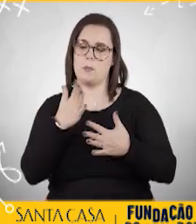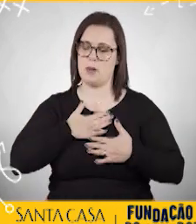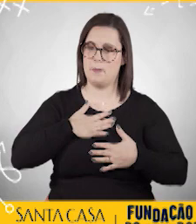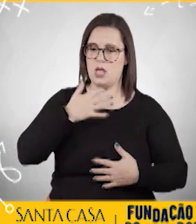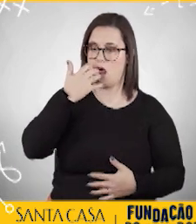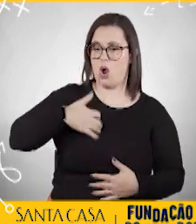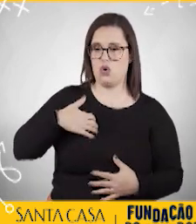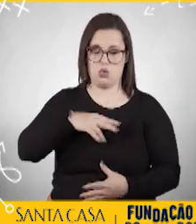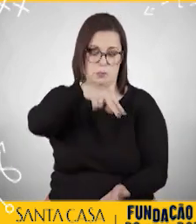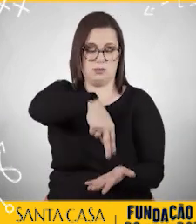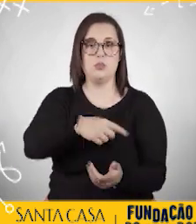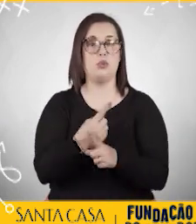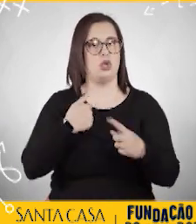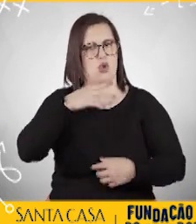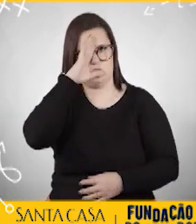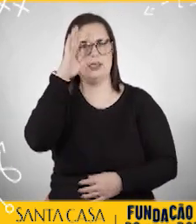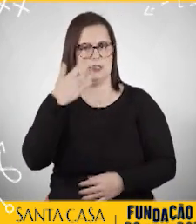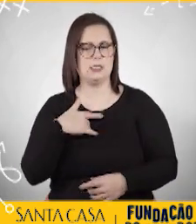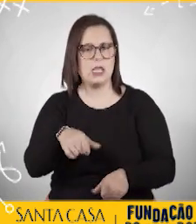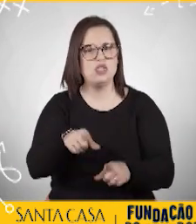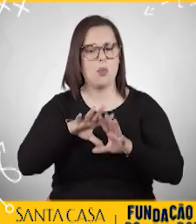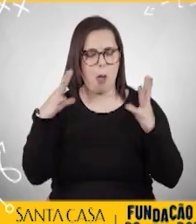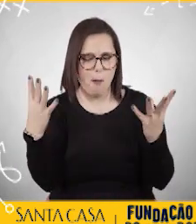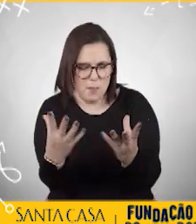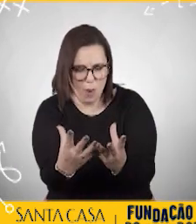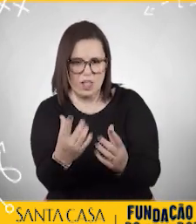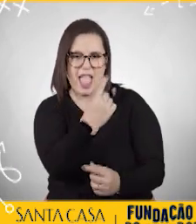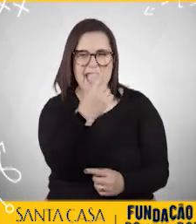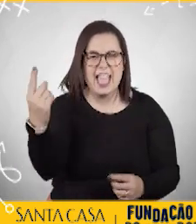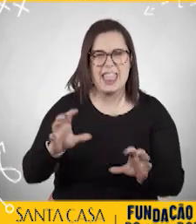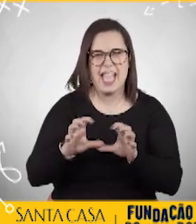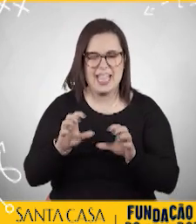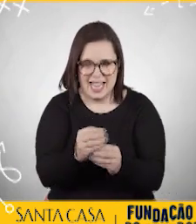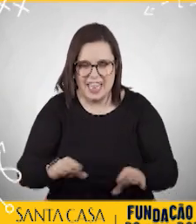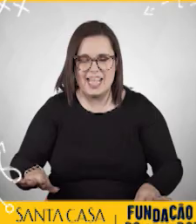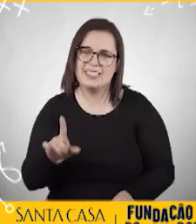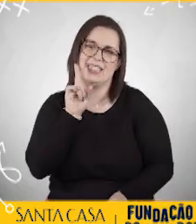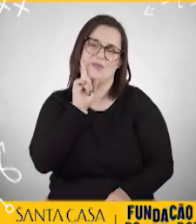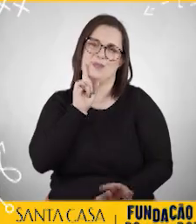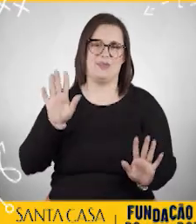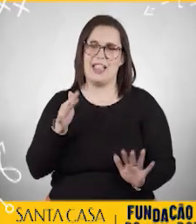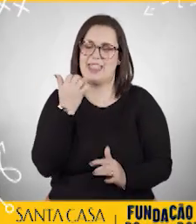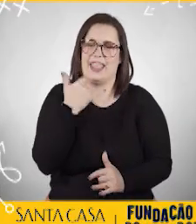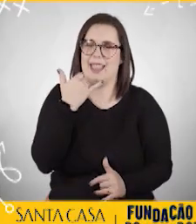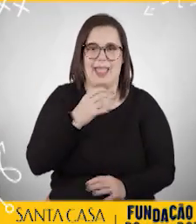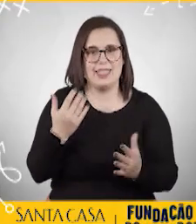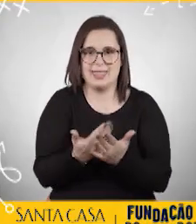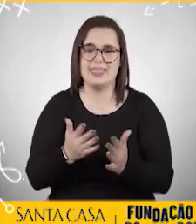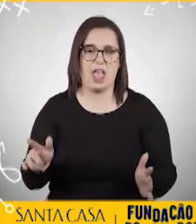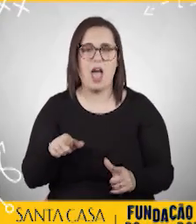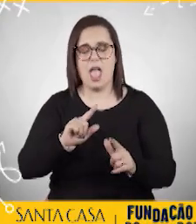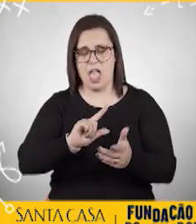um orgulho estar presente nestas ações, porque sei o quanto pode significar uma bola em cada criança que vá desfrutar deste jogo. É